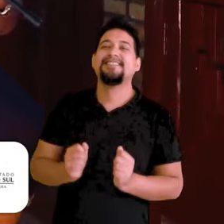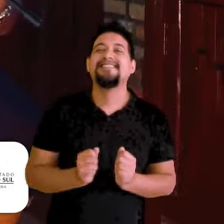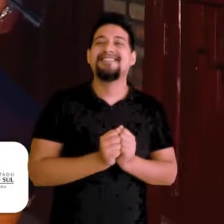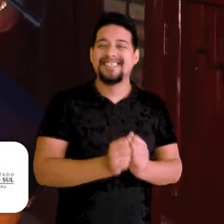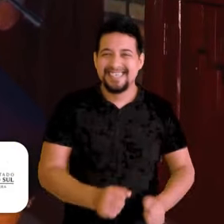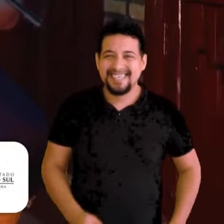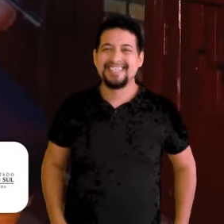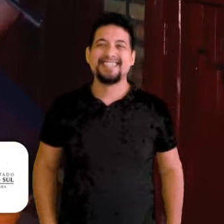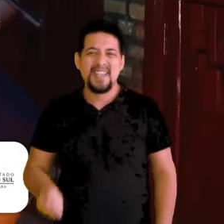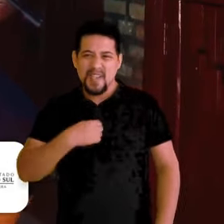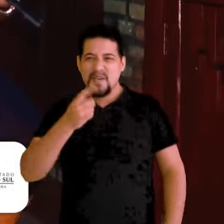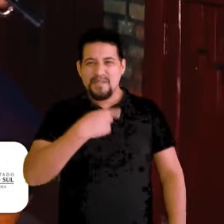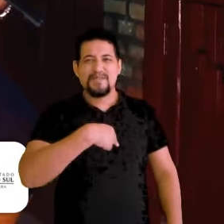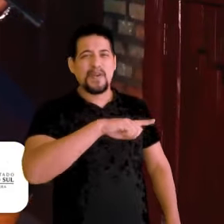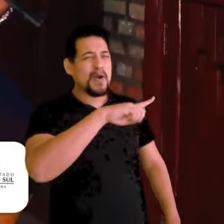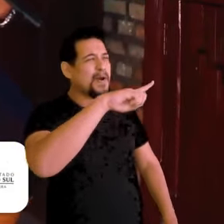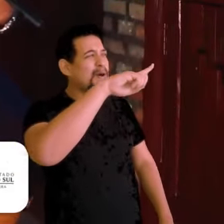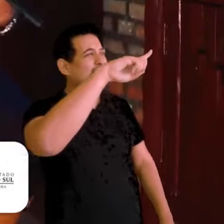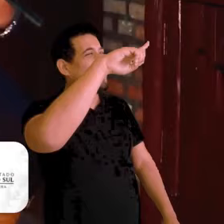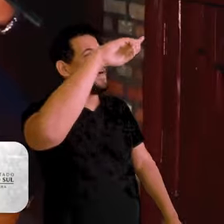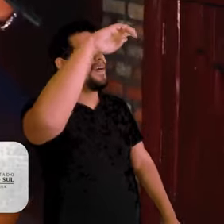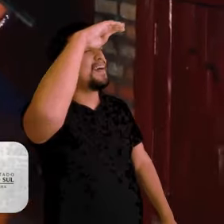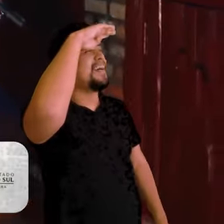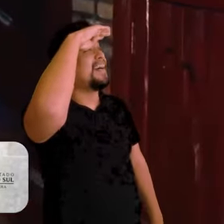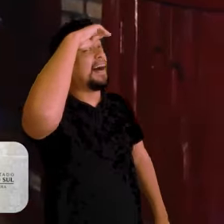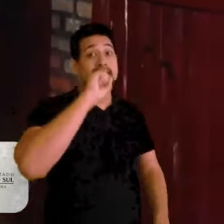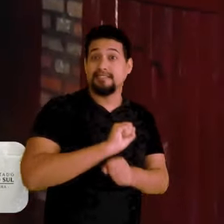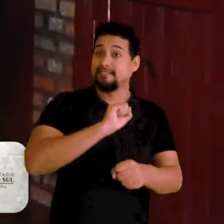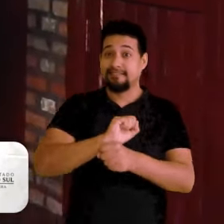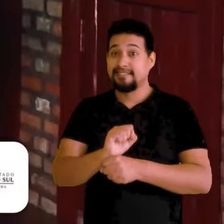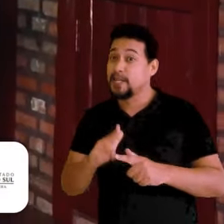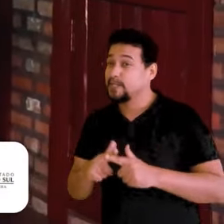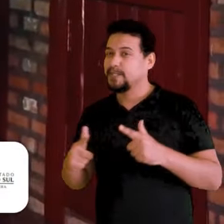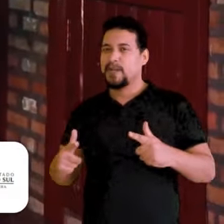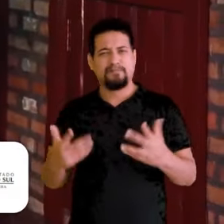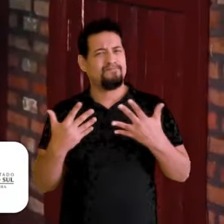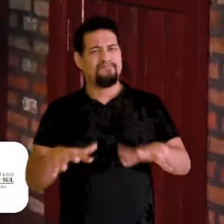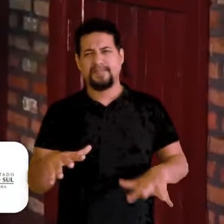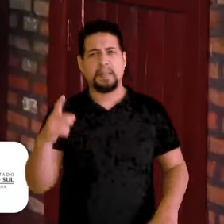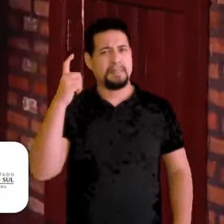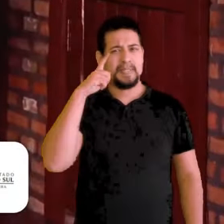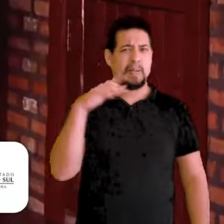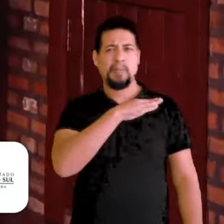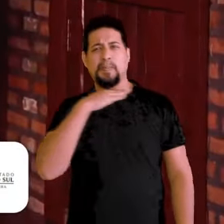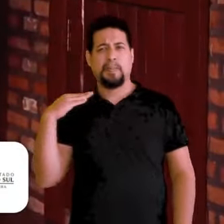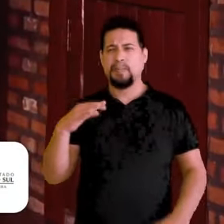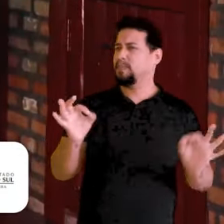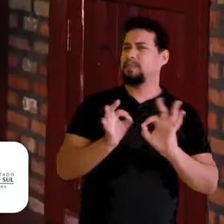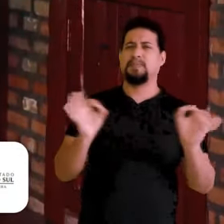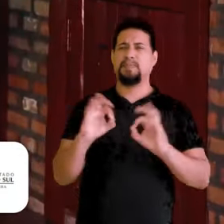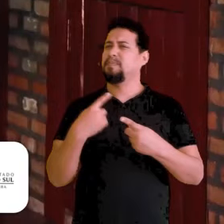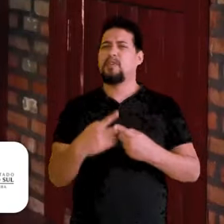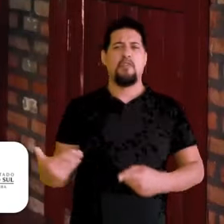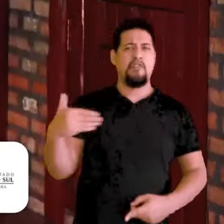cabeça. E lá me vou, apostando só na sorte. Não quero pensar na morte,